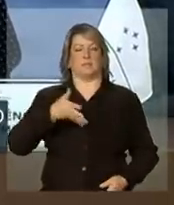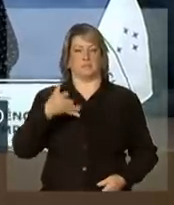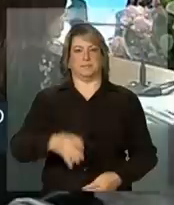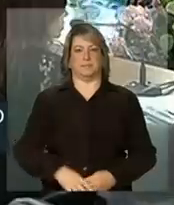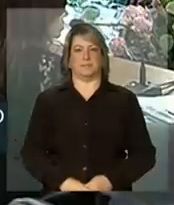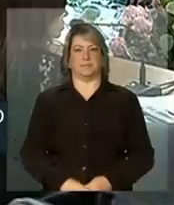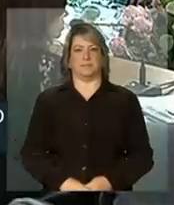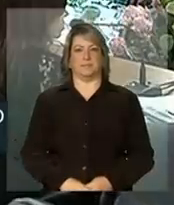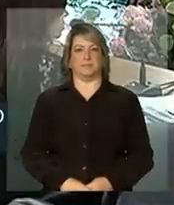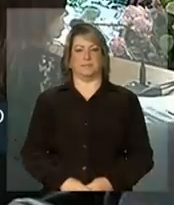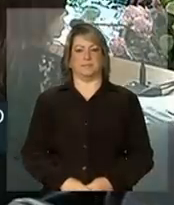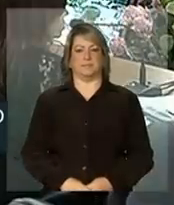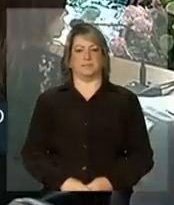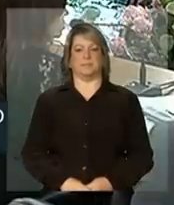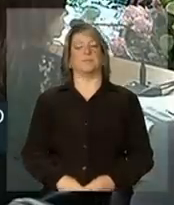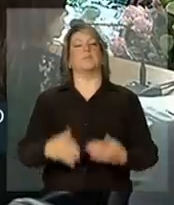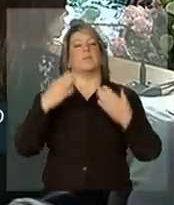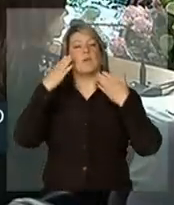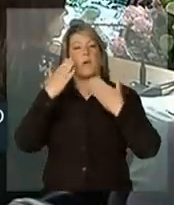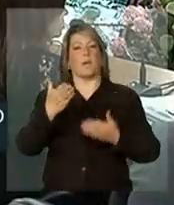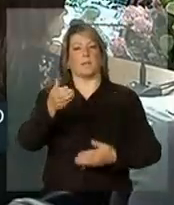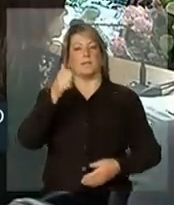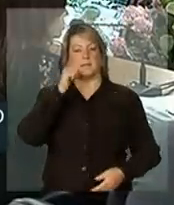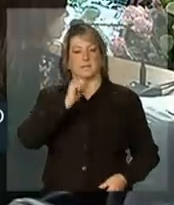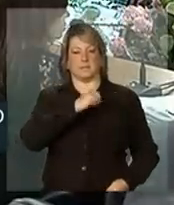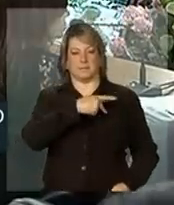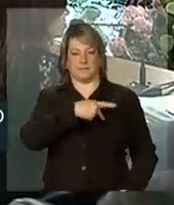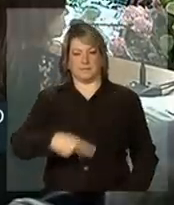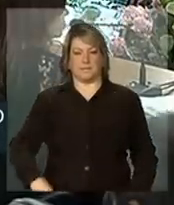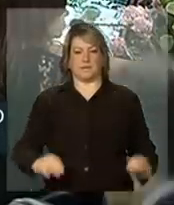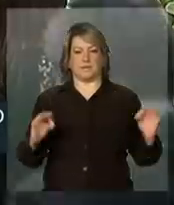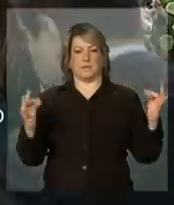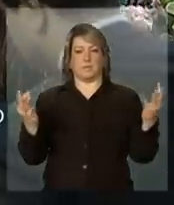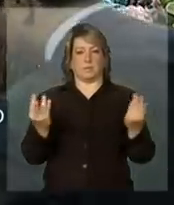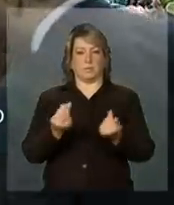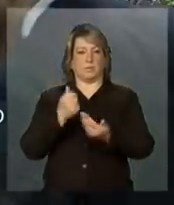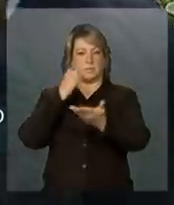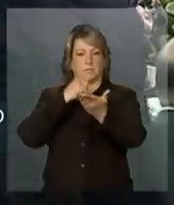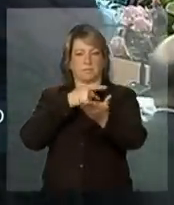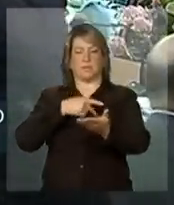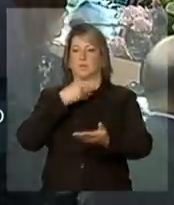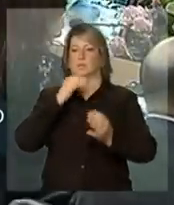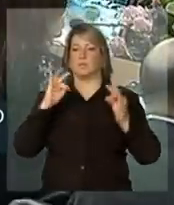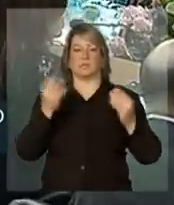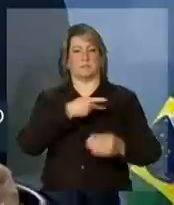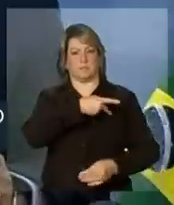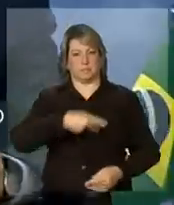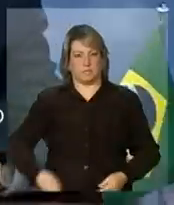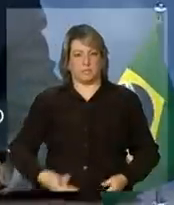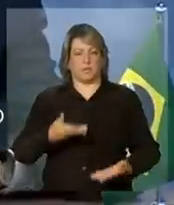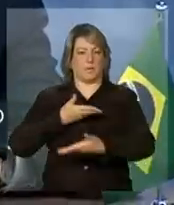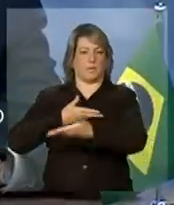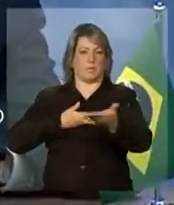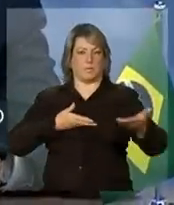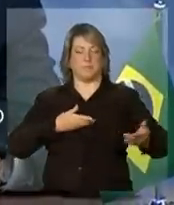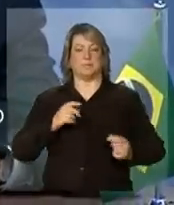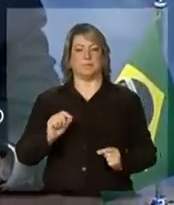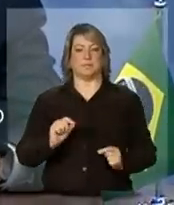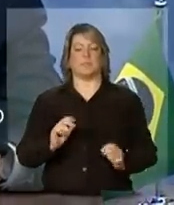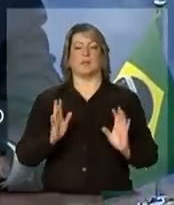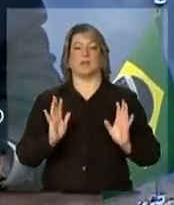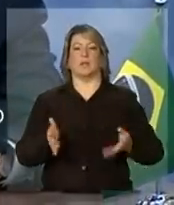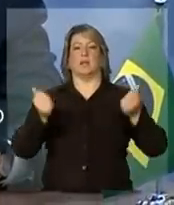com a palavra. Muito obrigado, senhora presidenta, senhoras presidentas, senhores presidentes, caros colegas. Foi circulado o